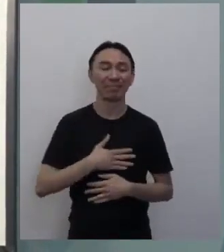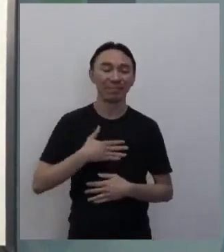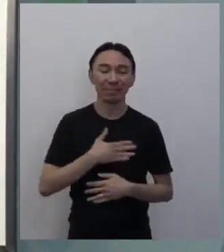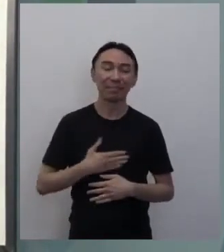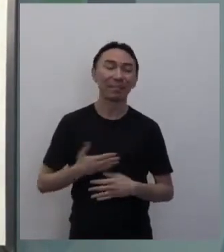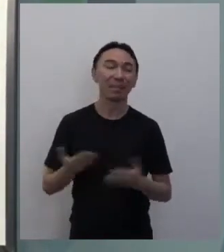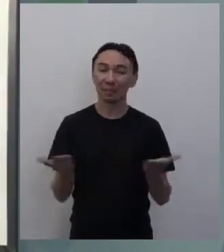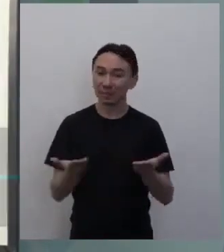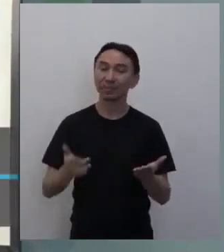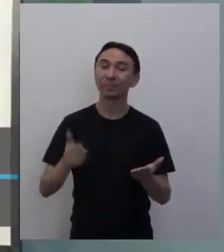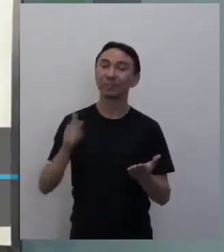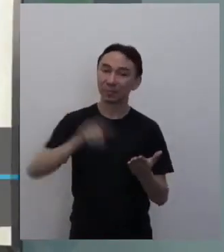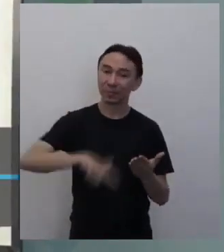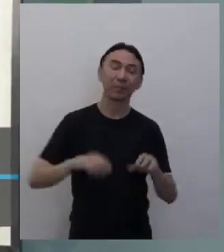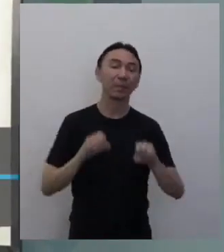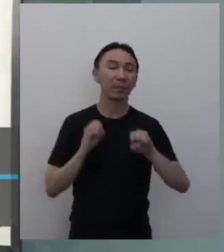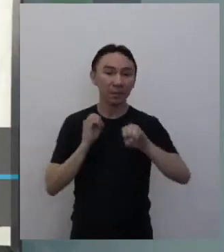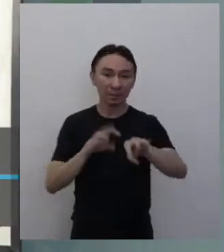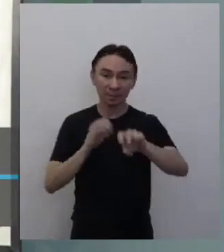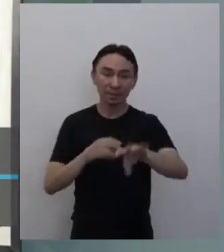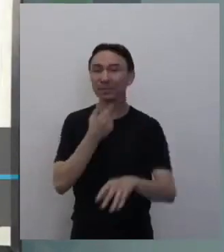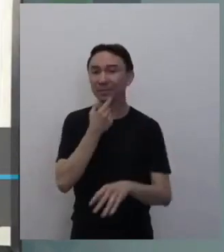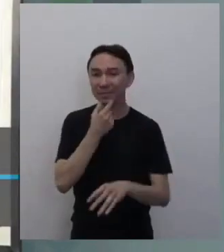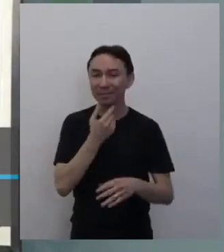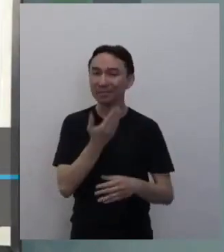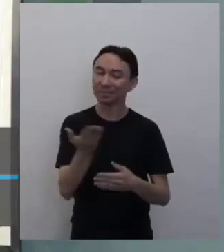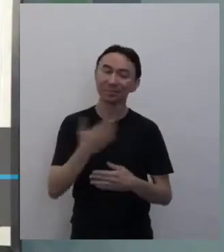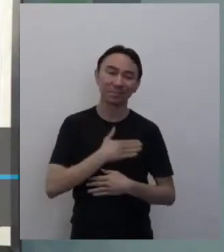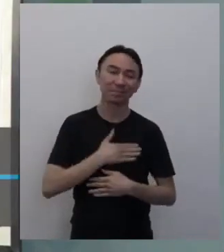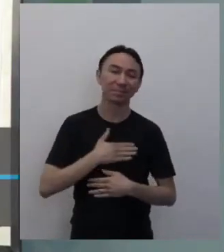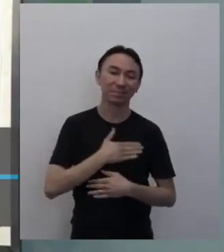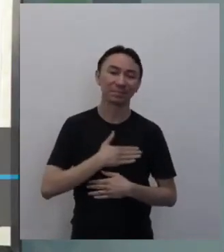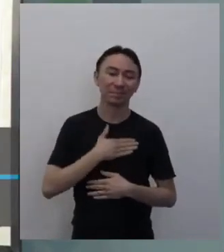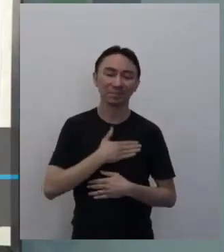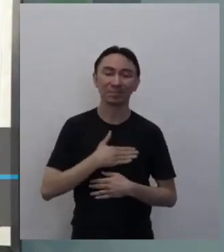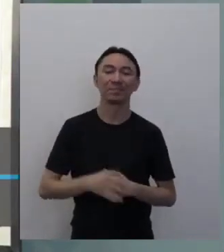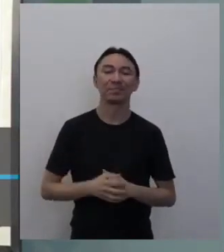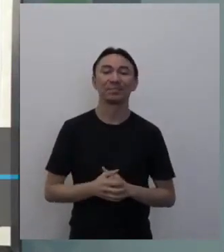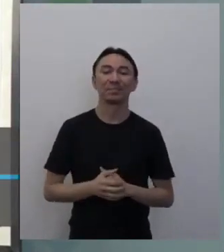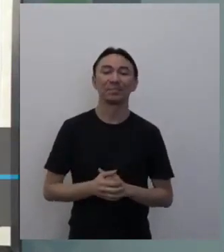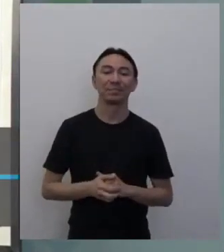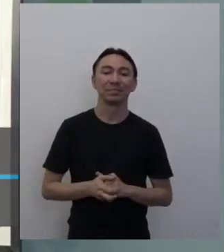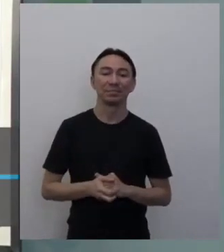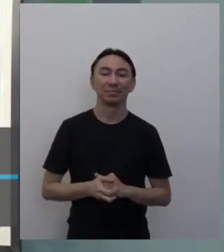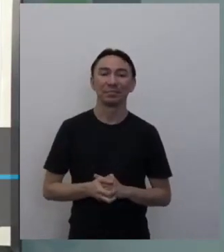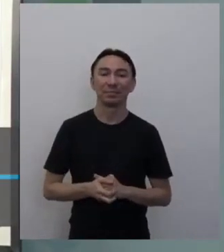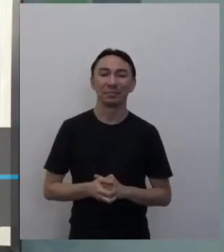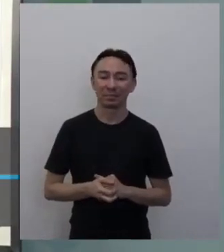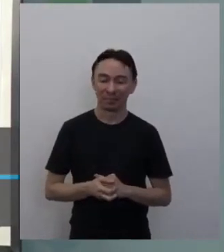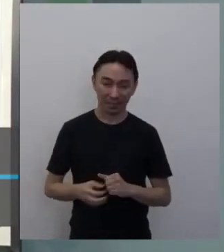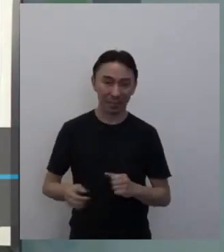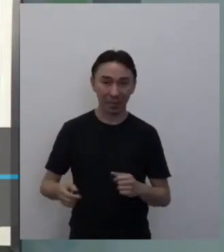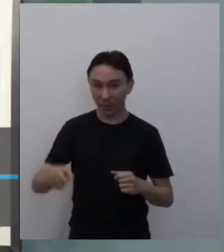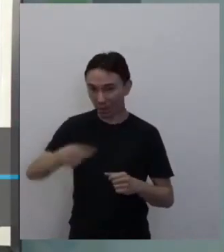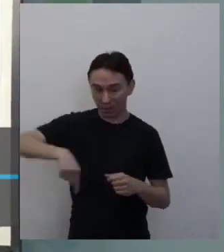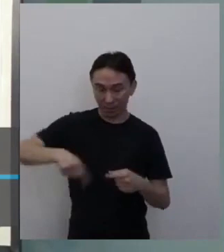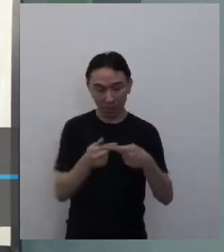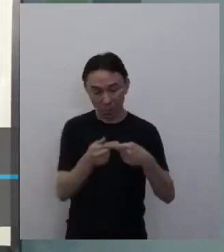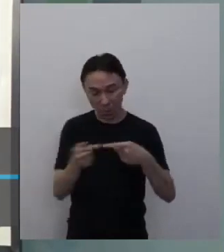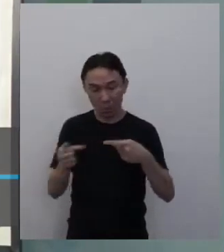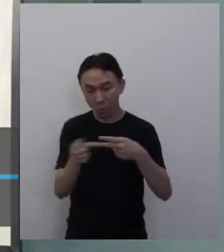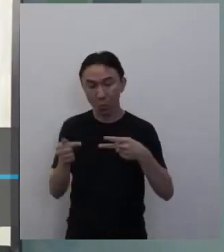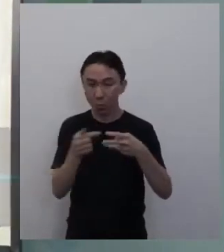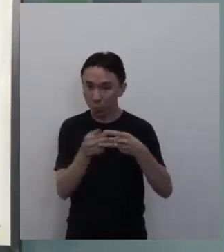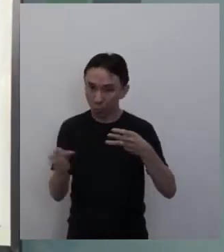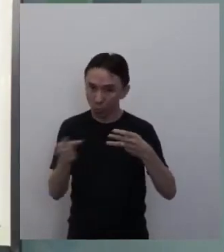class. Bem-vindos a mais uma aula de inglês. We've been 3 weeks without classes. A gente ficou aí essas 3 semanas que passaram sem